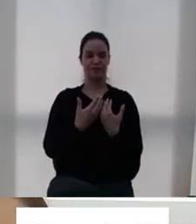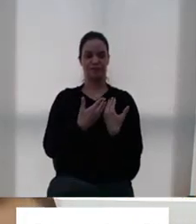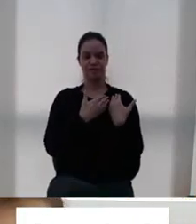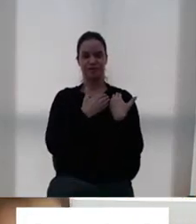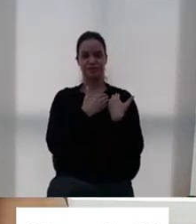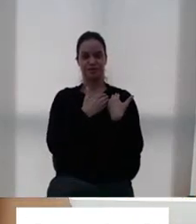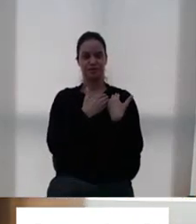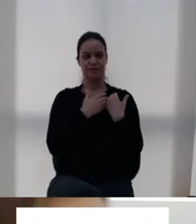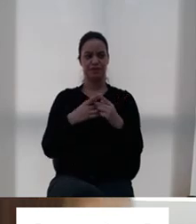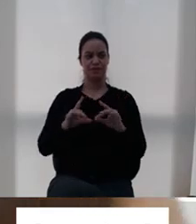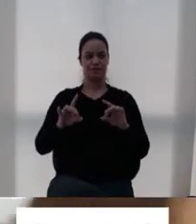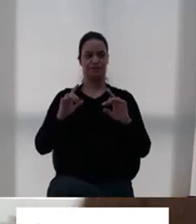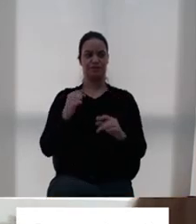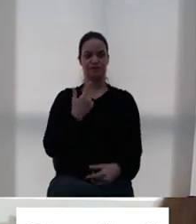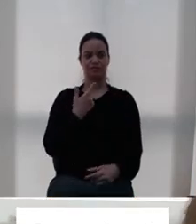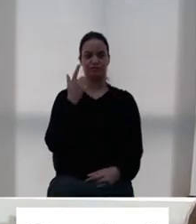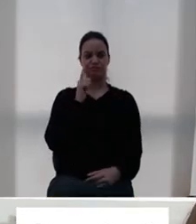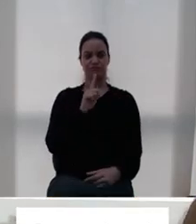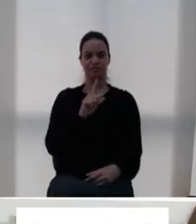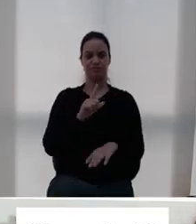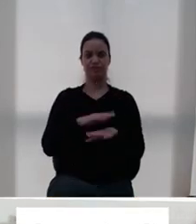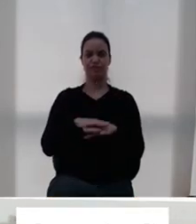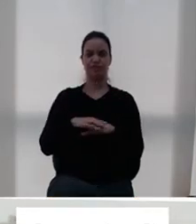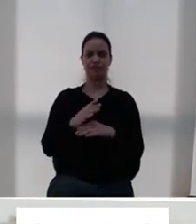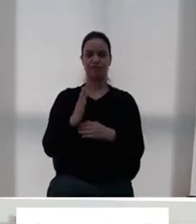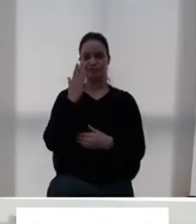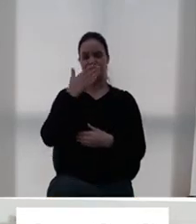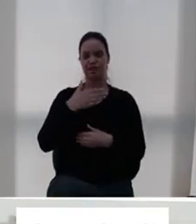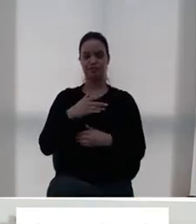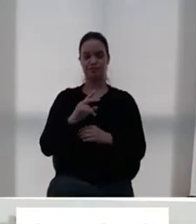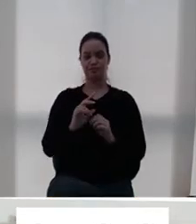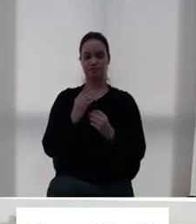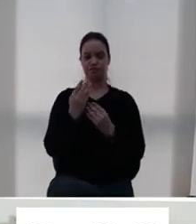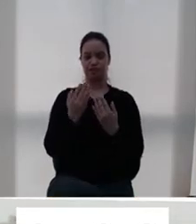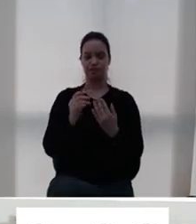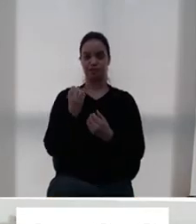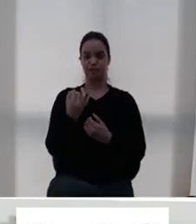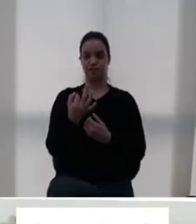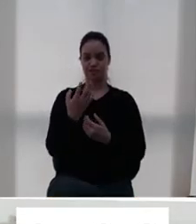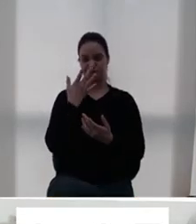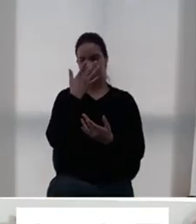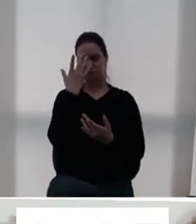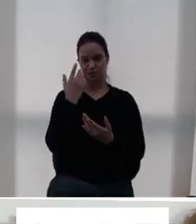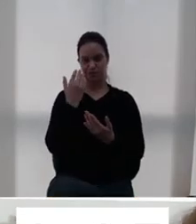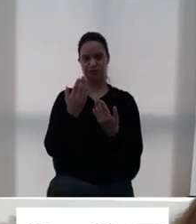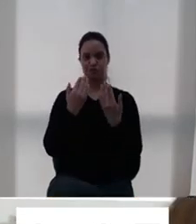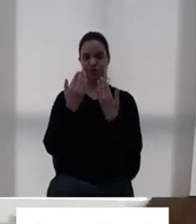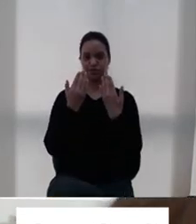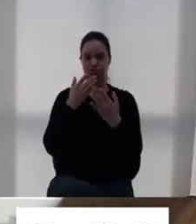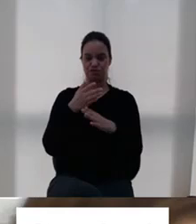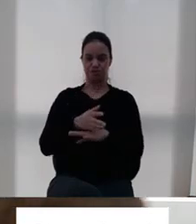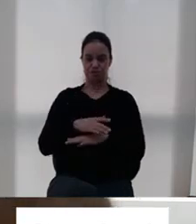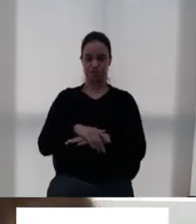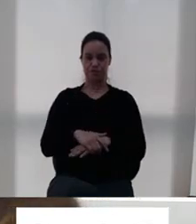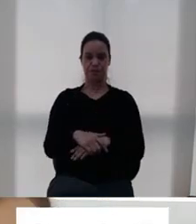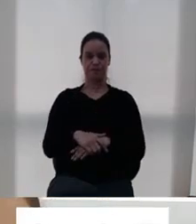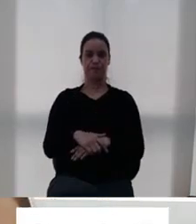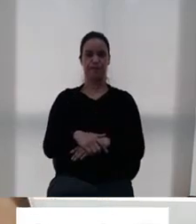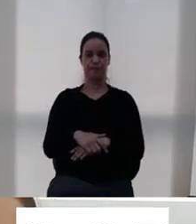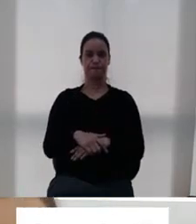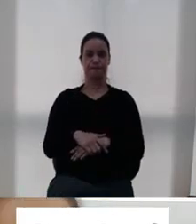para os servidores, para que justamente a gente consiga fazer frente a esse grande volume de atendimento de trabalho. A CTI, o Gustavo e o